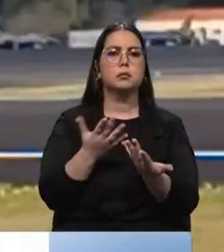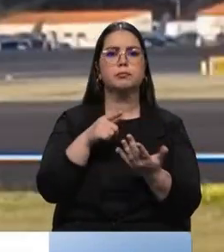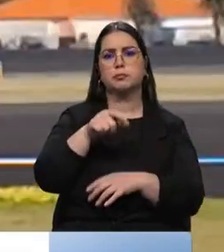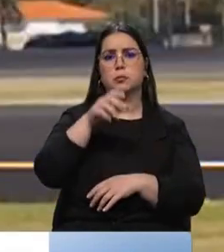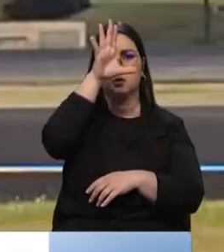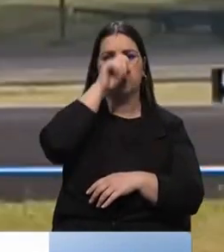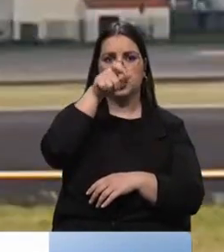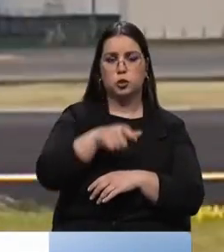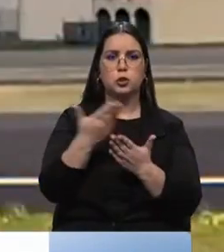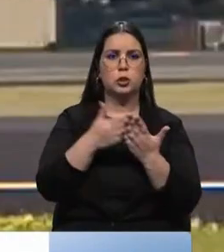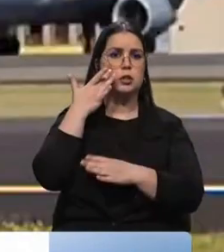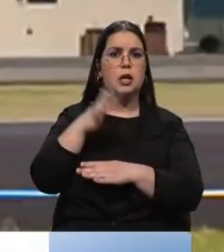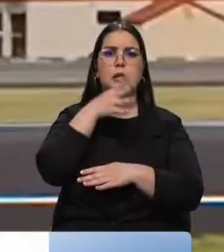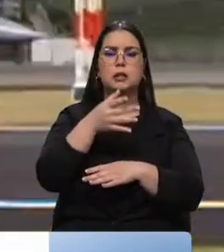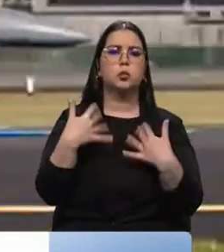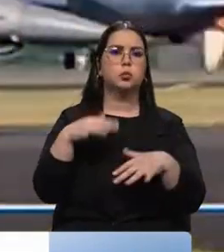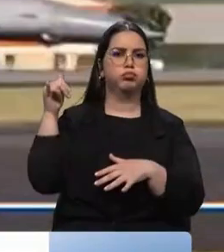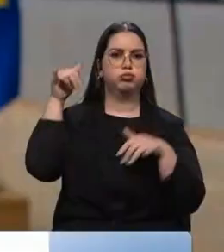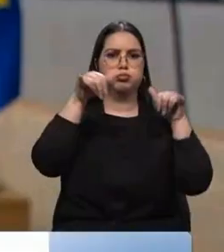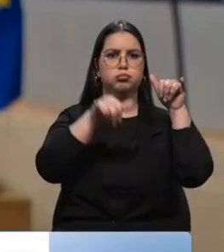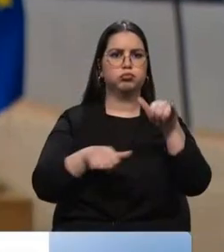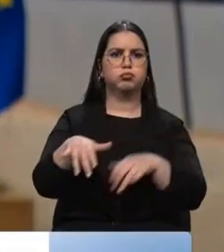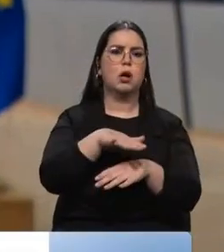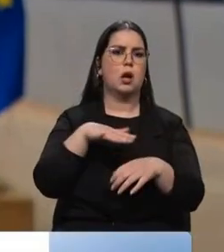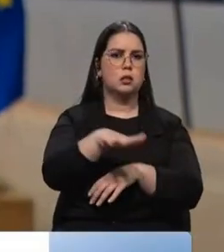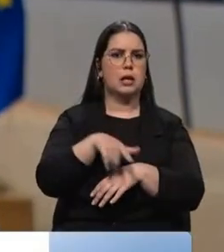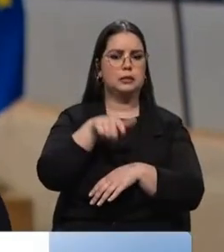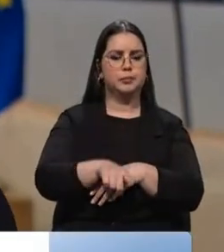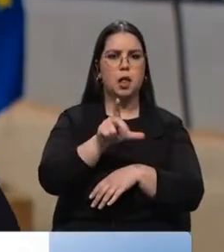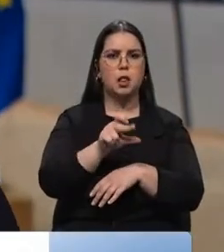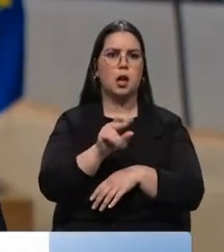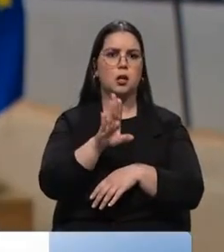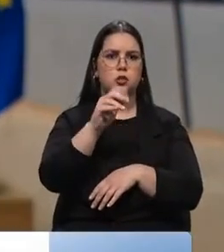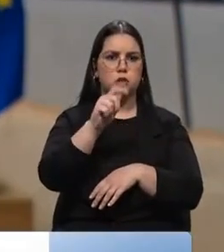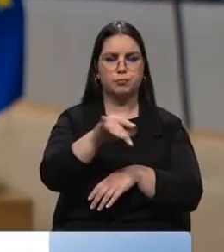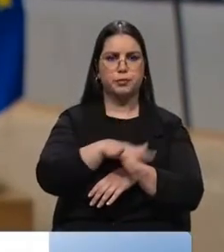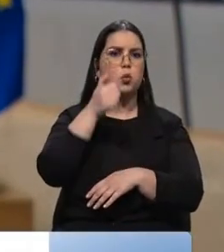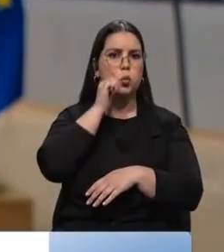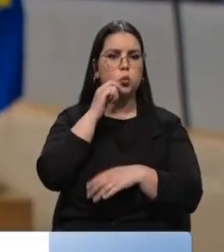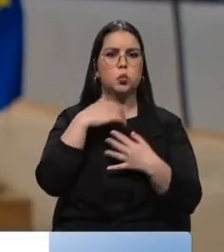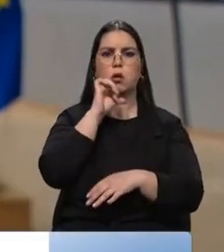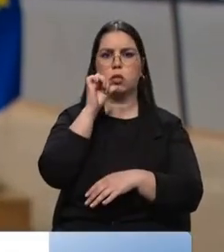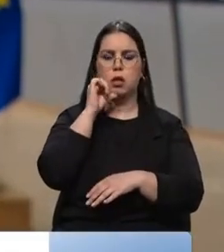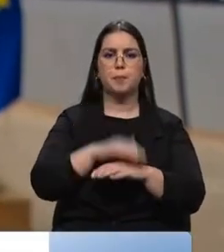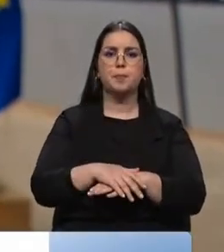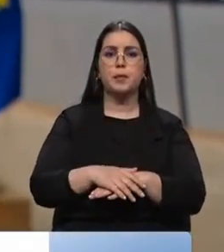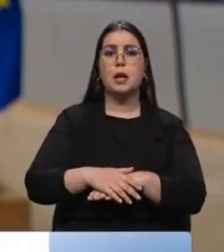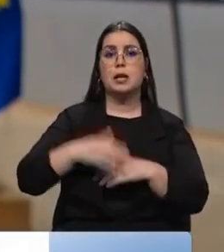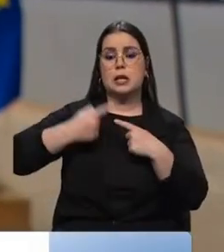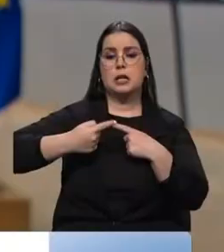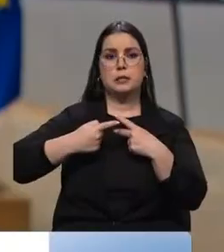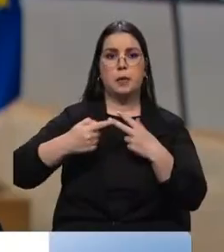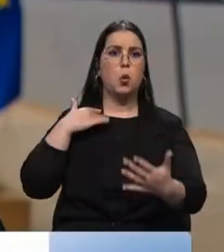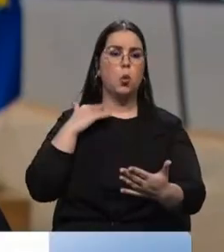de aviões na base das Lajes. O que está a acontecer nas últimas semanas é um uso mais intensivo da